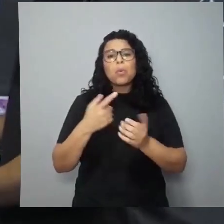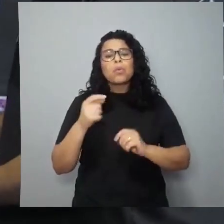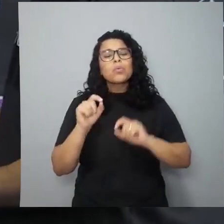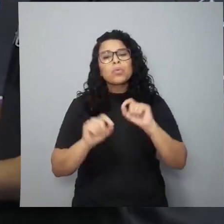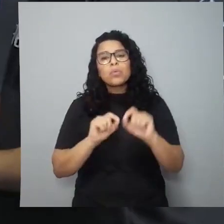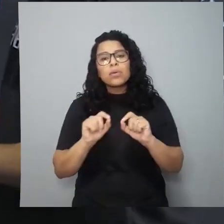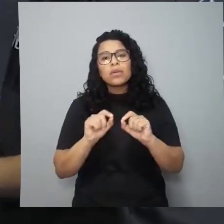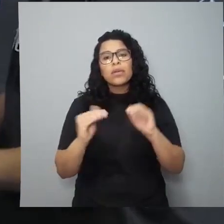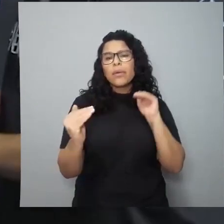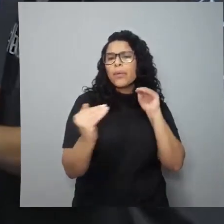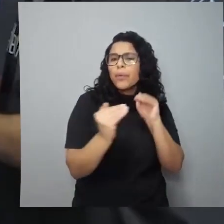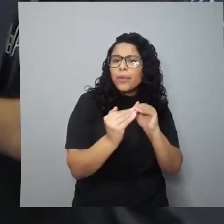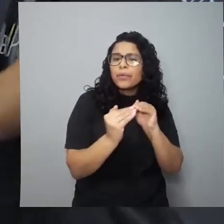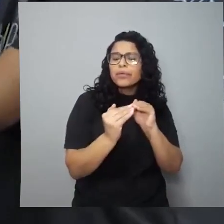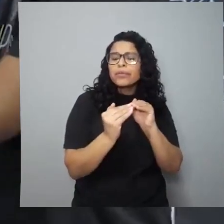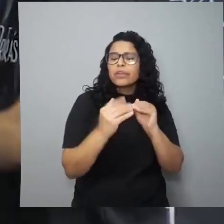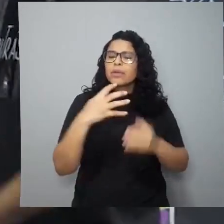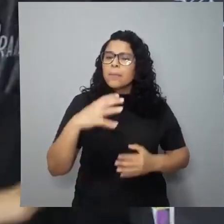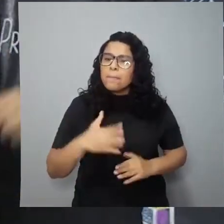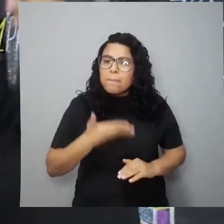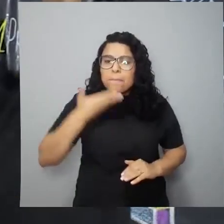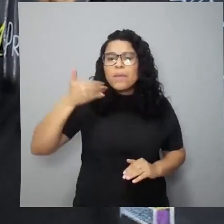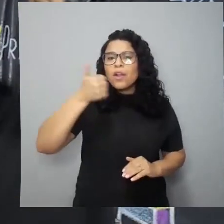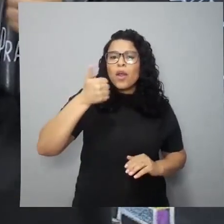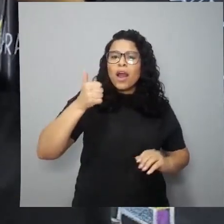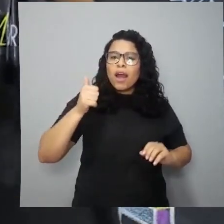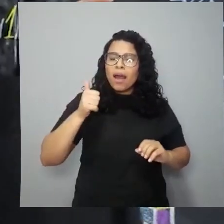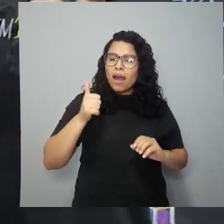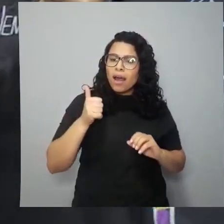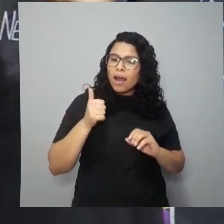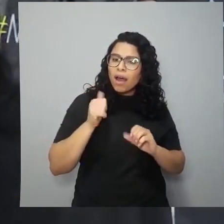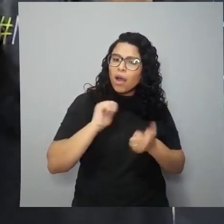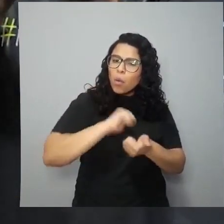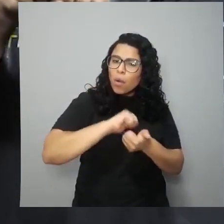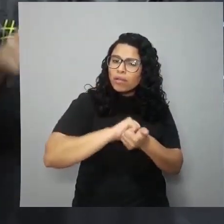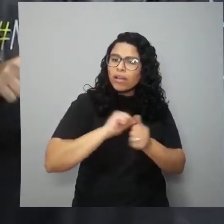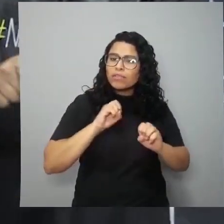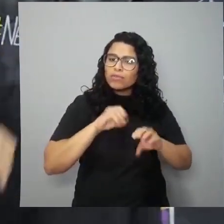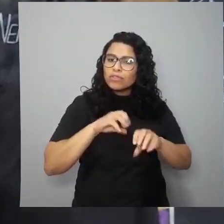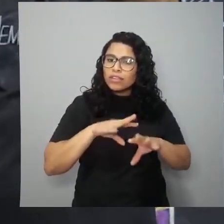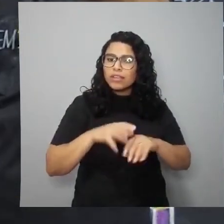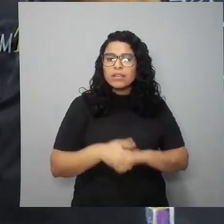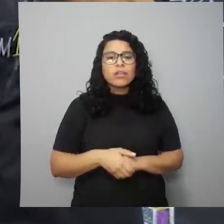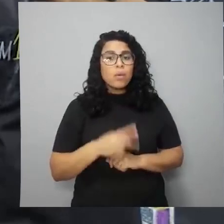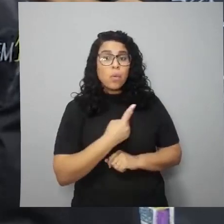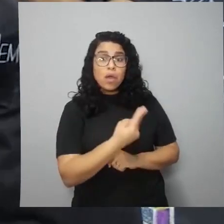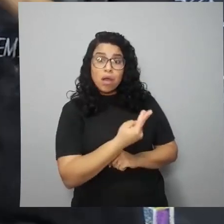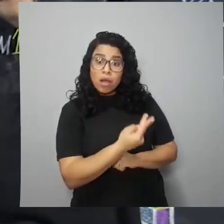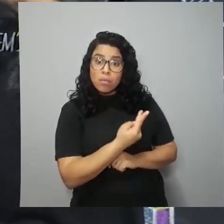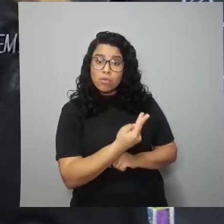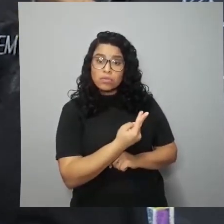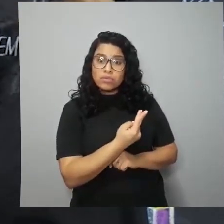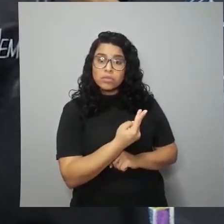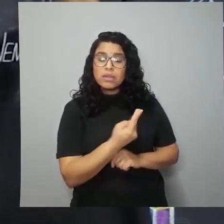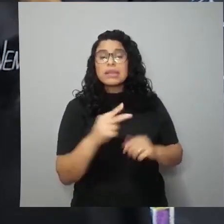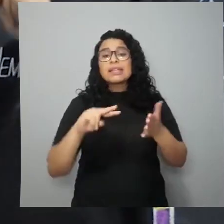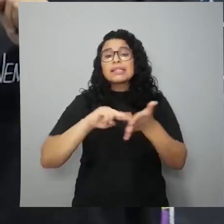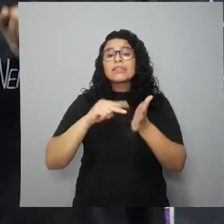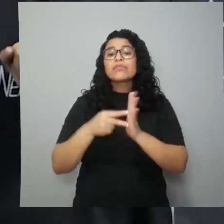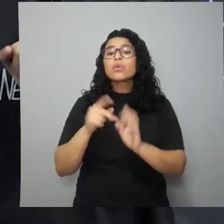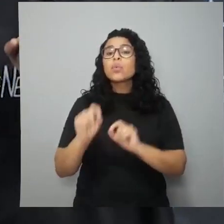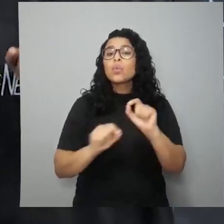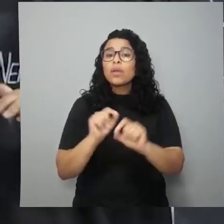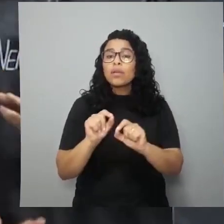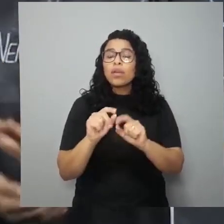modelos podem melhorar a qualidade do ensino. Ambos é um numeral, porque indica a ideia de 2 coisas, de